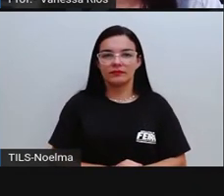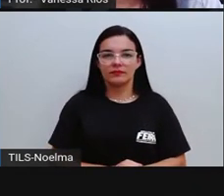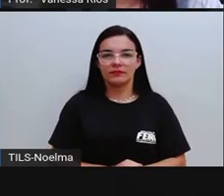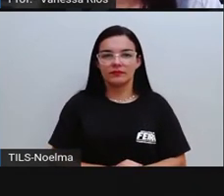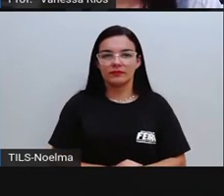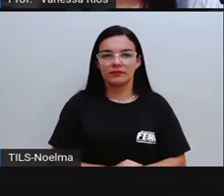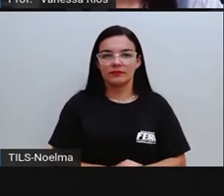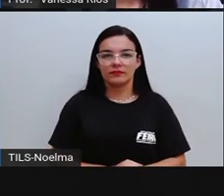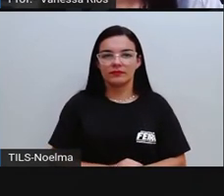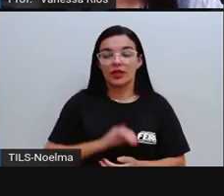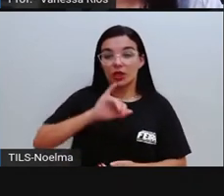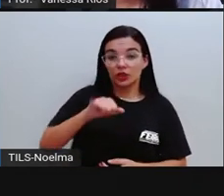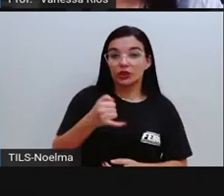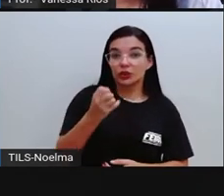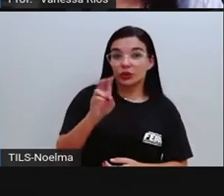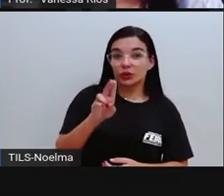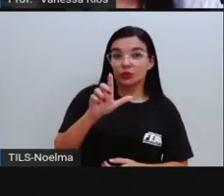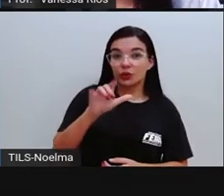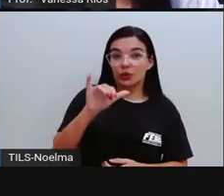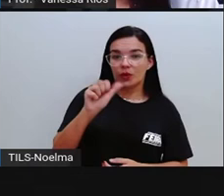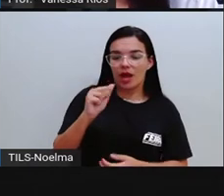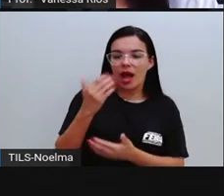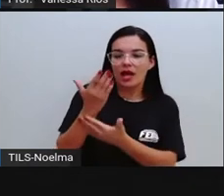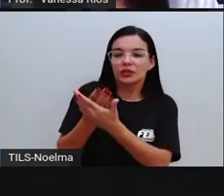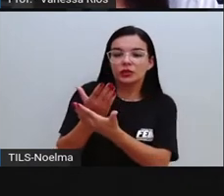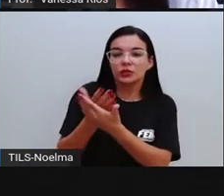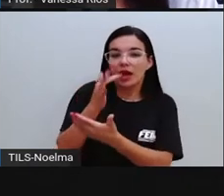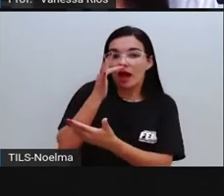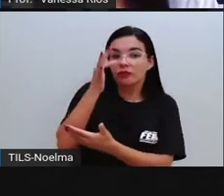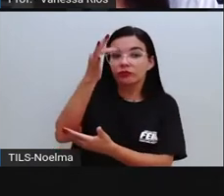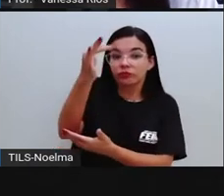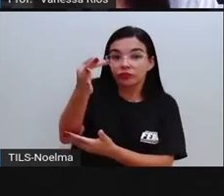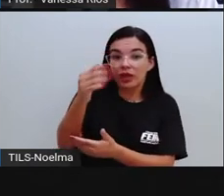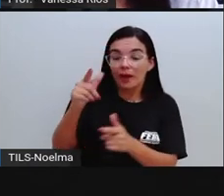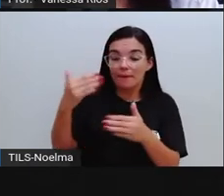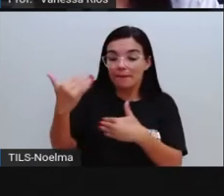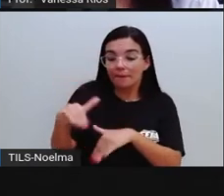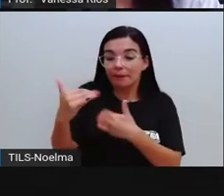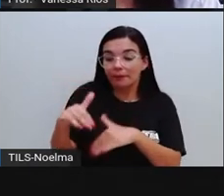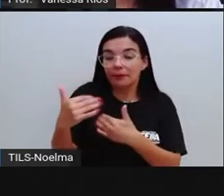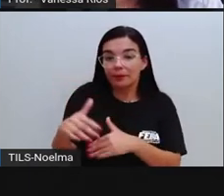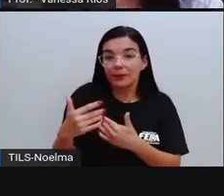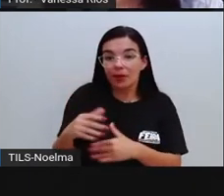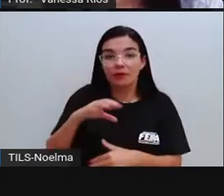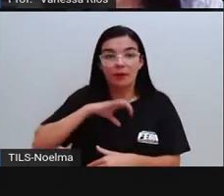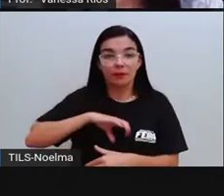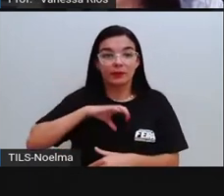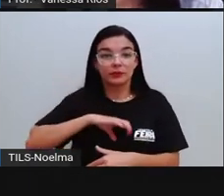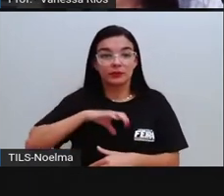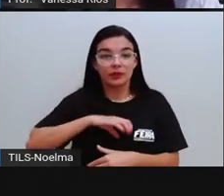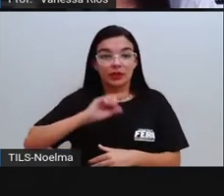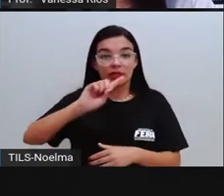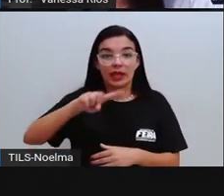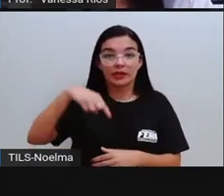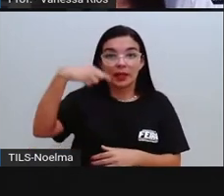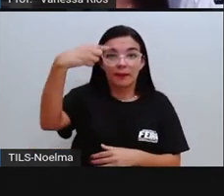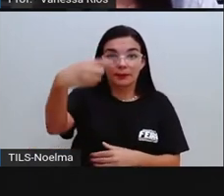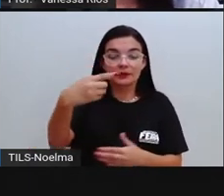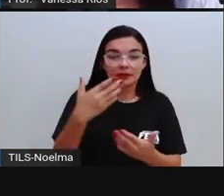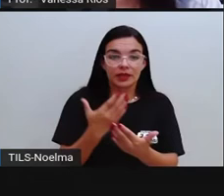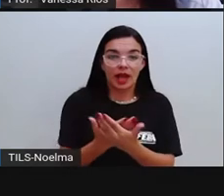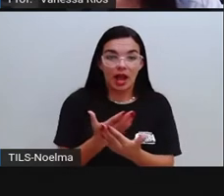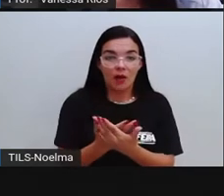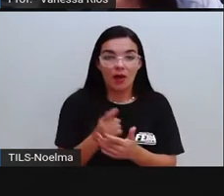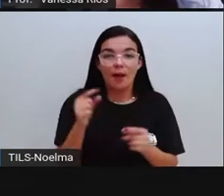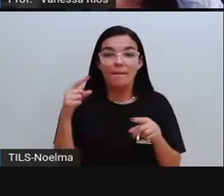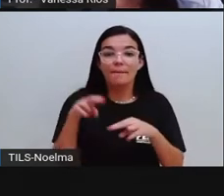Olha só. Júlia estudará para a prova de língua portuguesa depois da aula. Por isso,